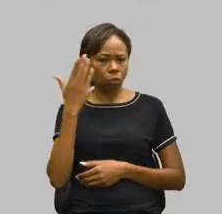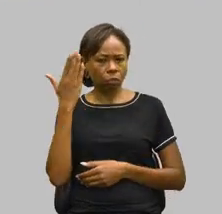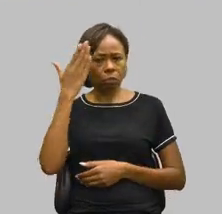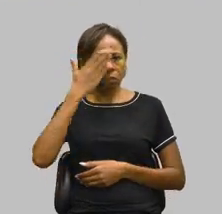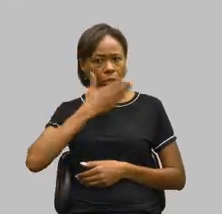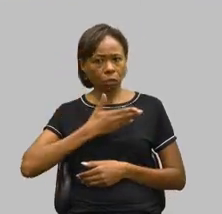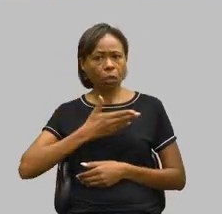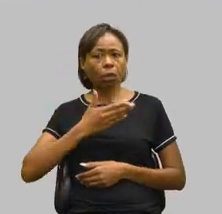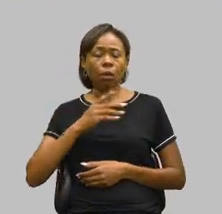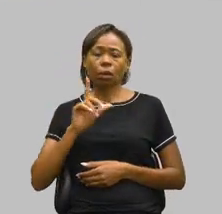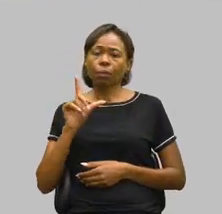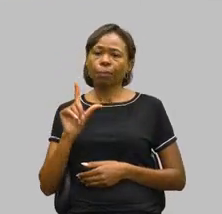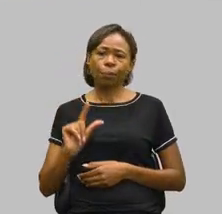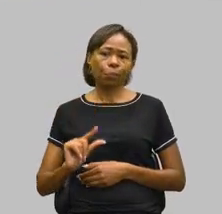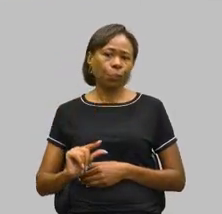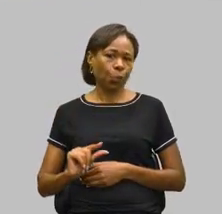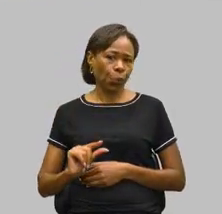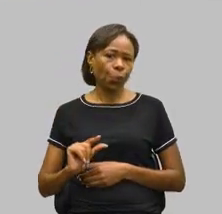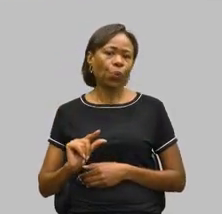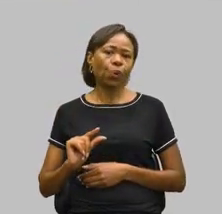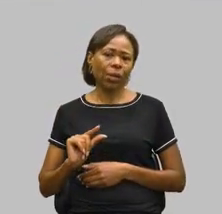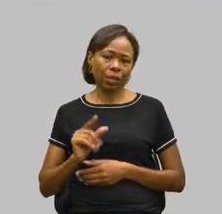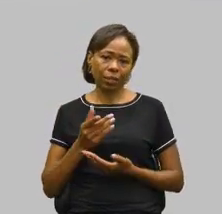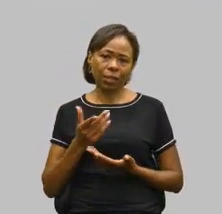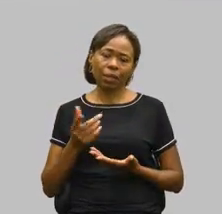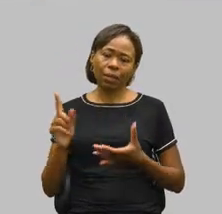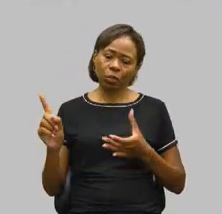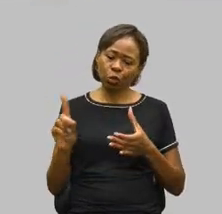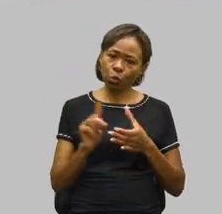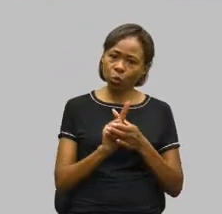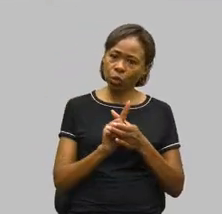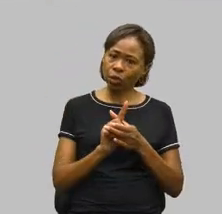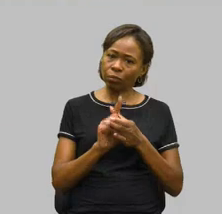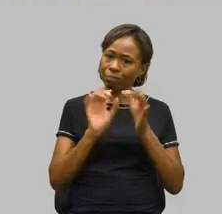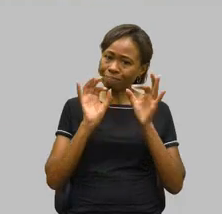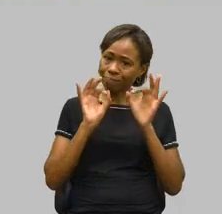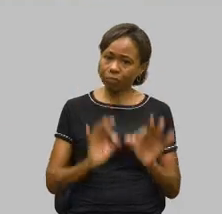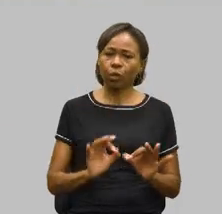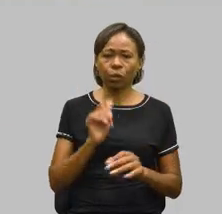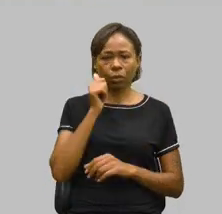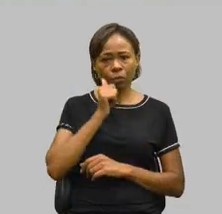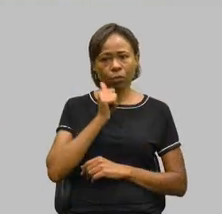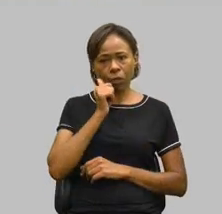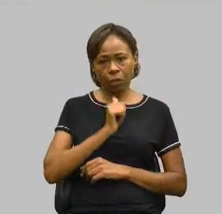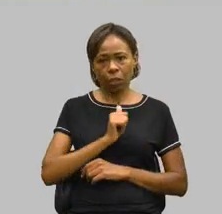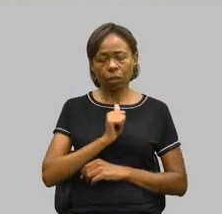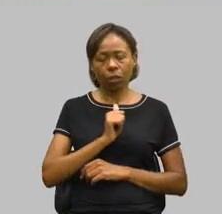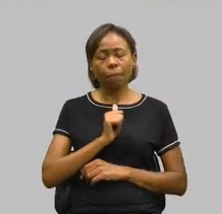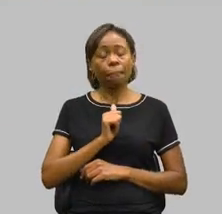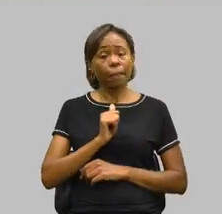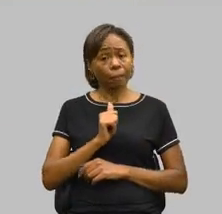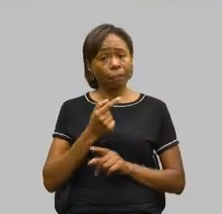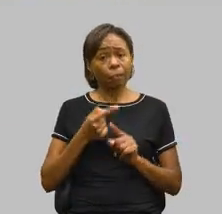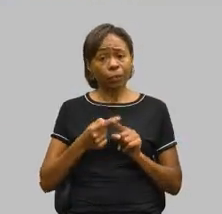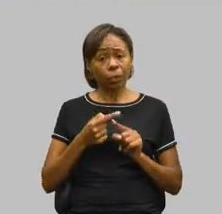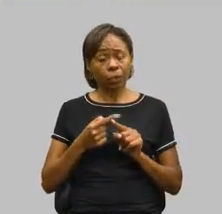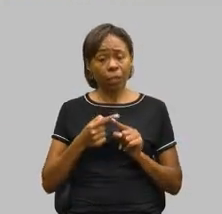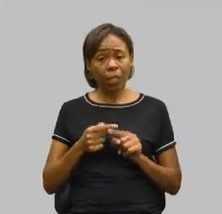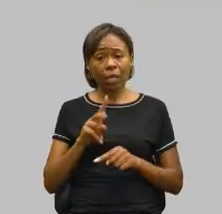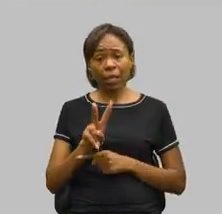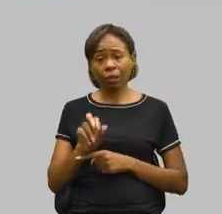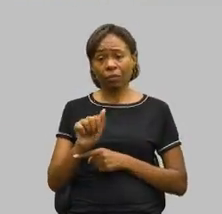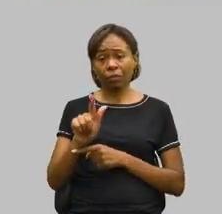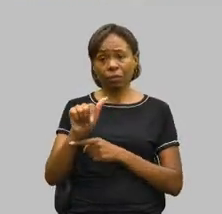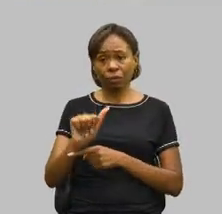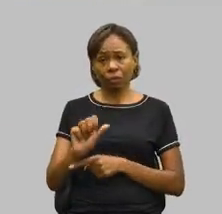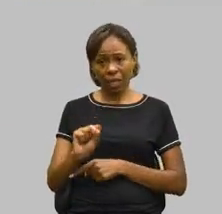baixa eh inclusão efetiva dessas mulheres isso muito relacionado porque as vagas de empregos que